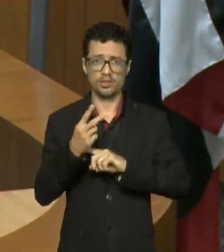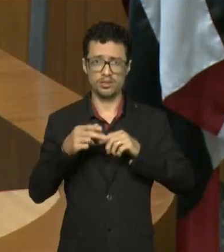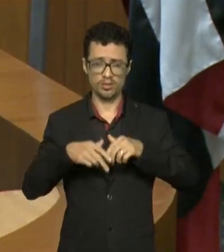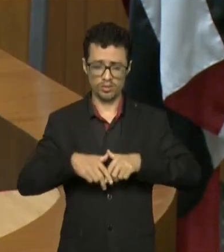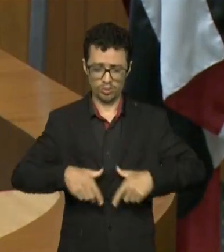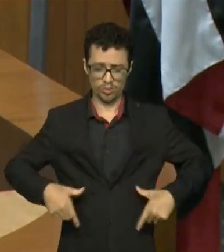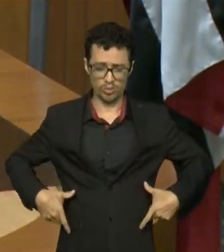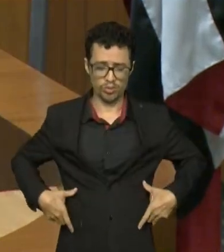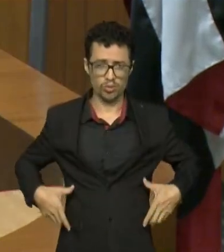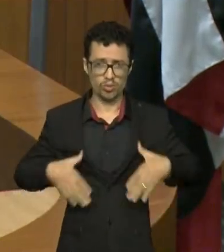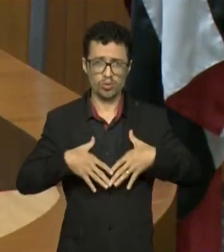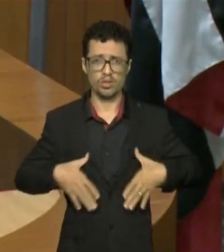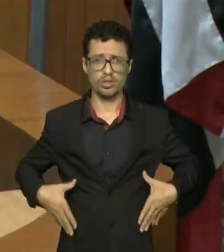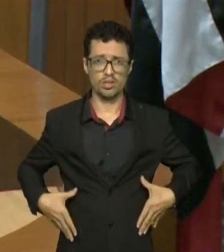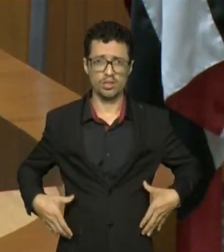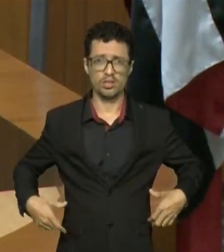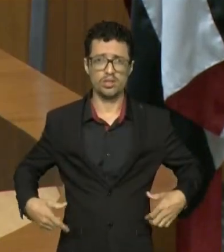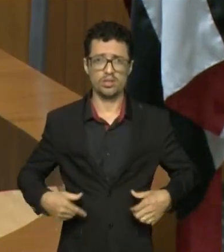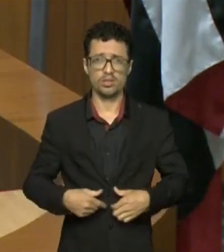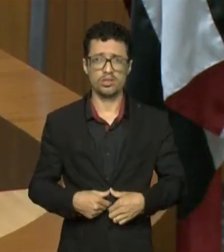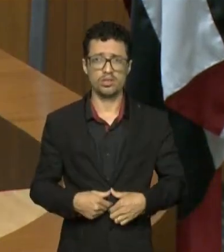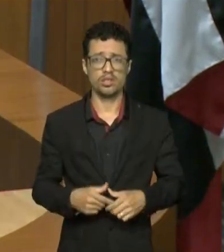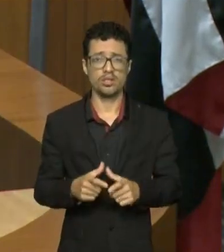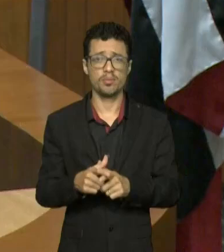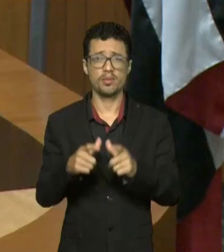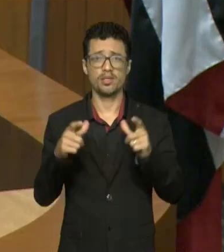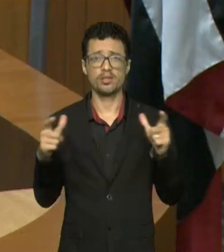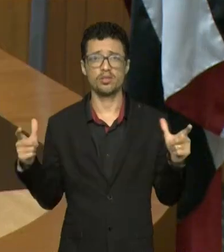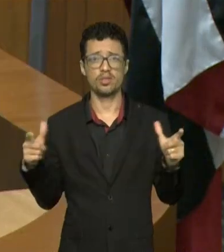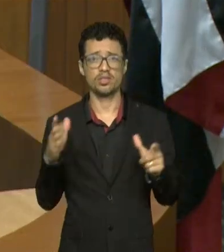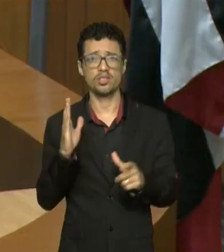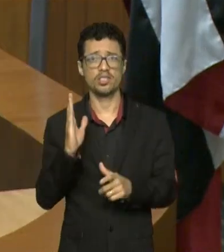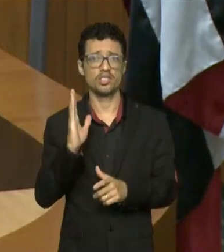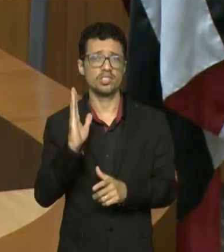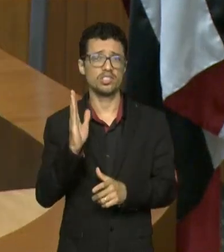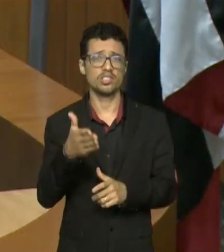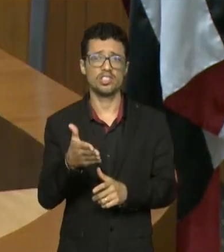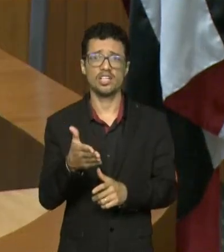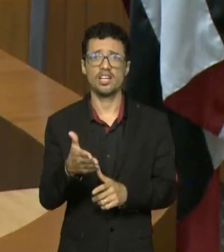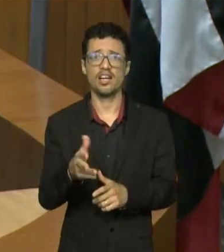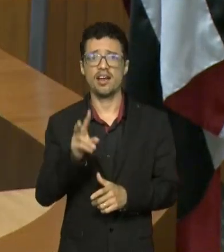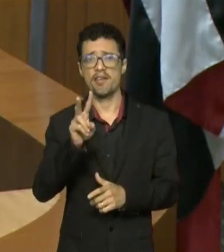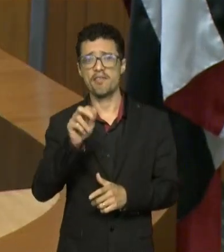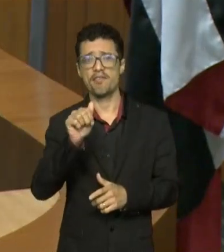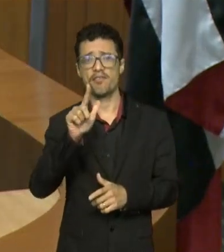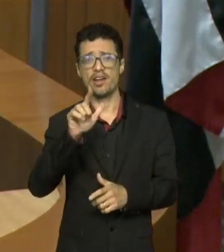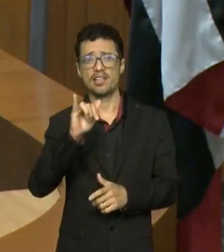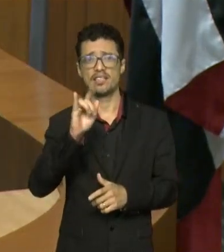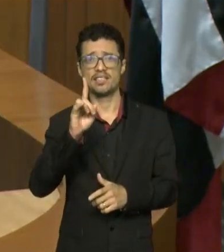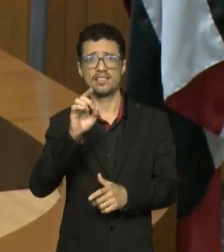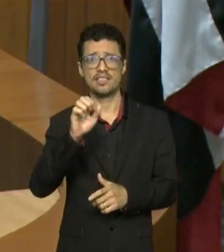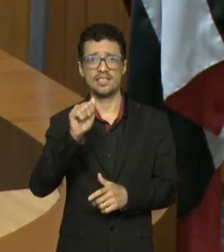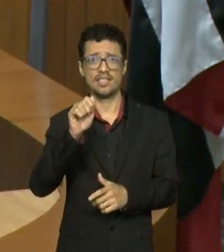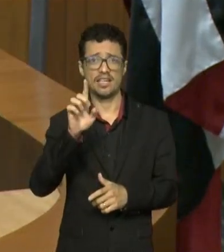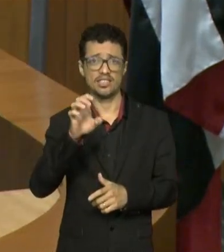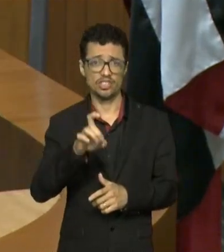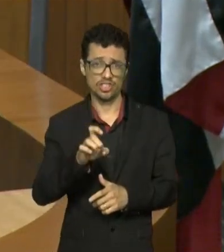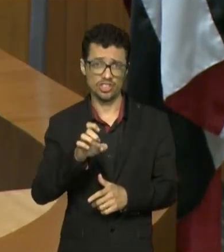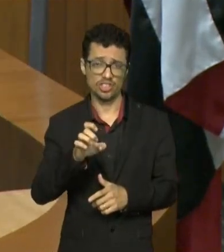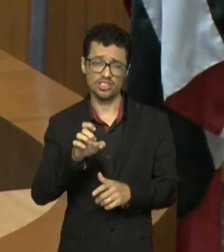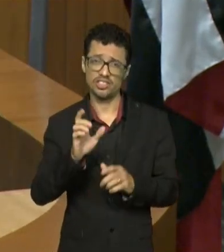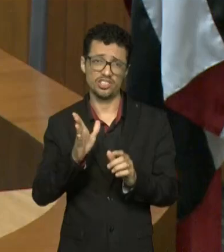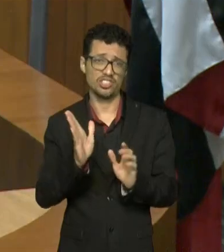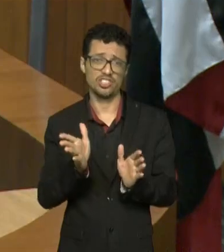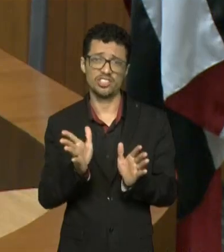maioria estão vencidos. Será que é mais importante nesse momento eu pegar um recurso da polícia e